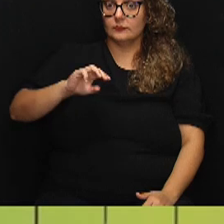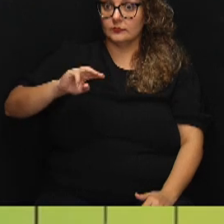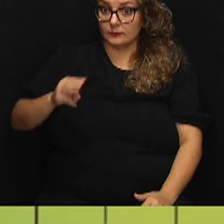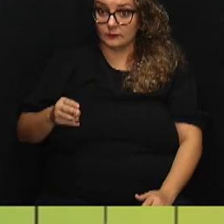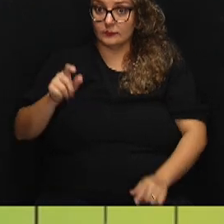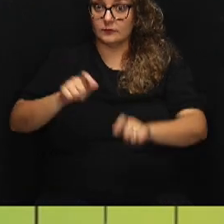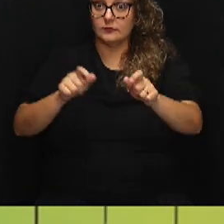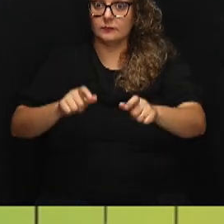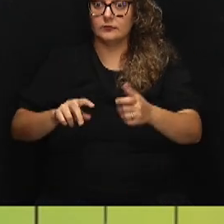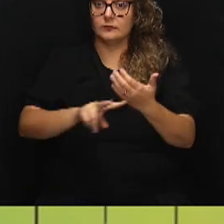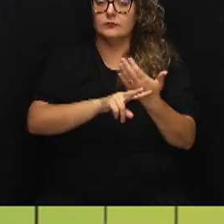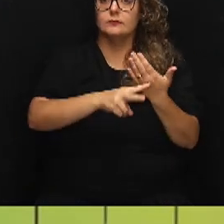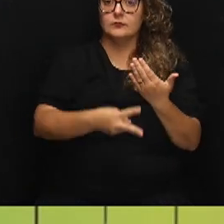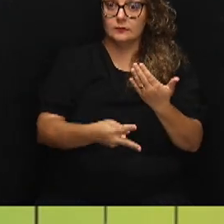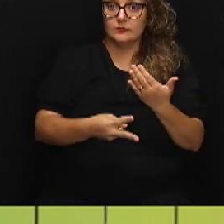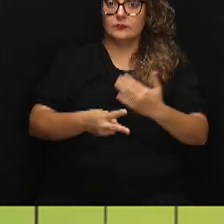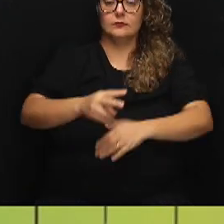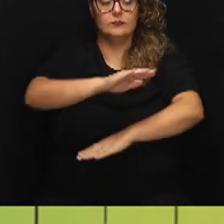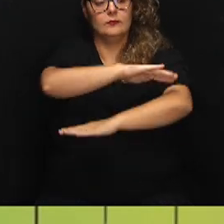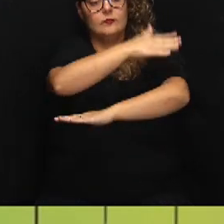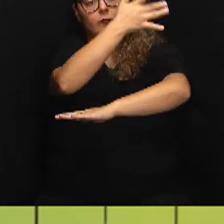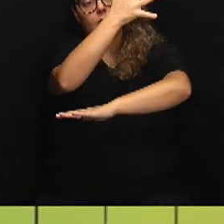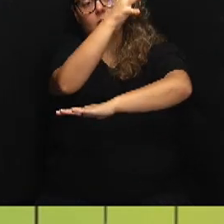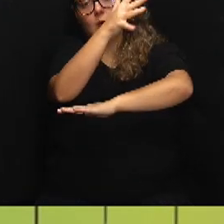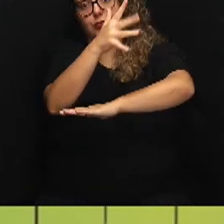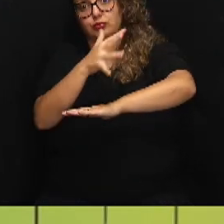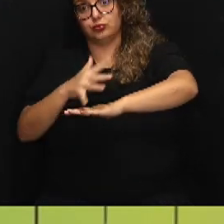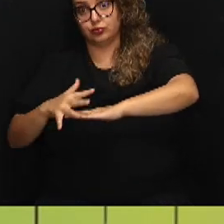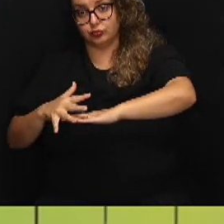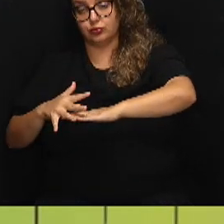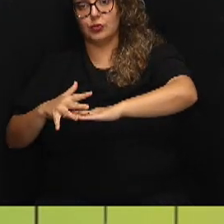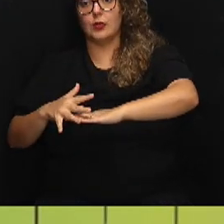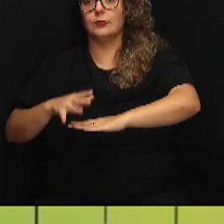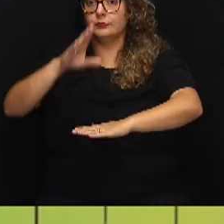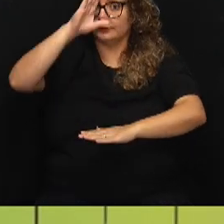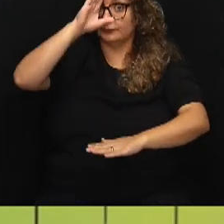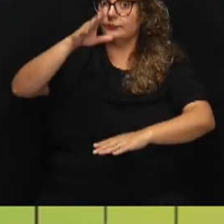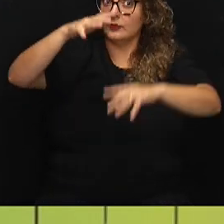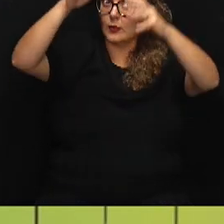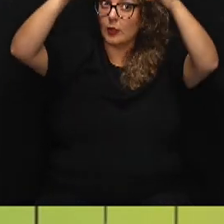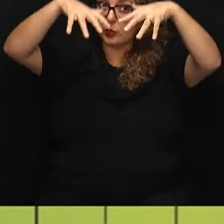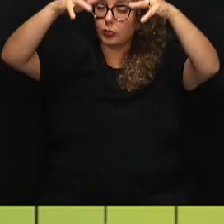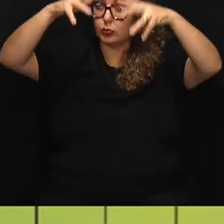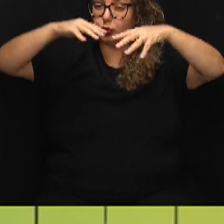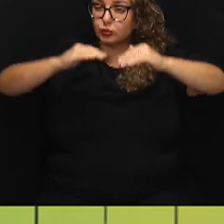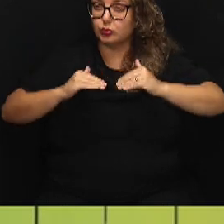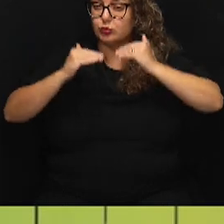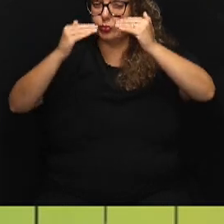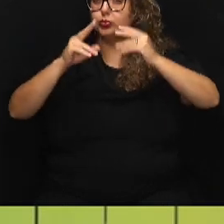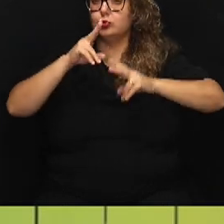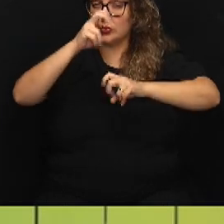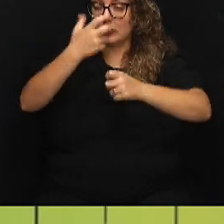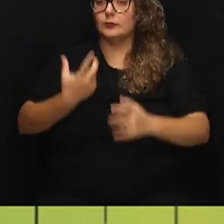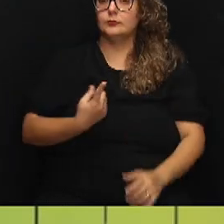foram impactadas por deslizamentos de terras, causado principalmente pelo excesso de chuvas, e 18 mil pessoas